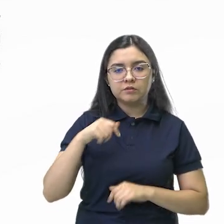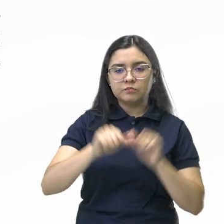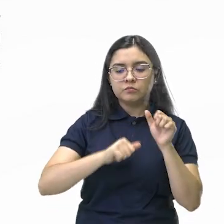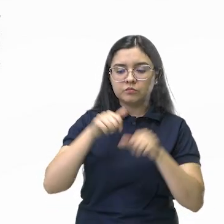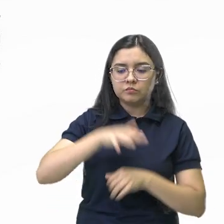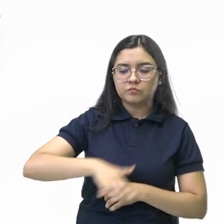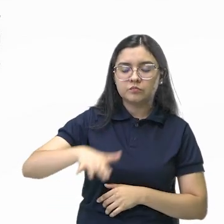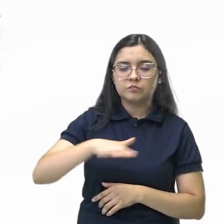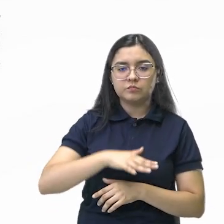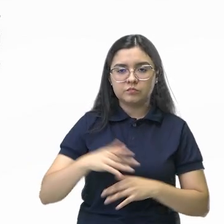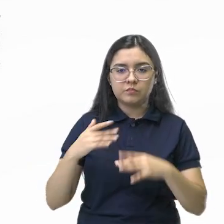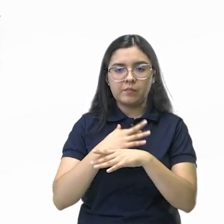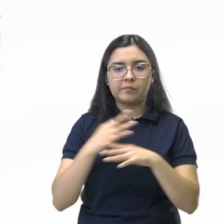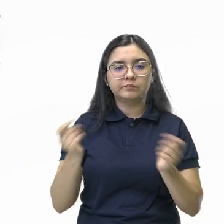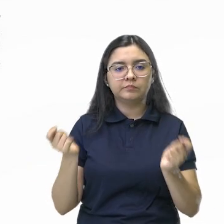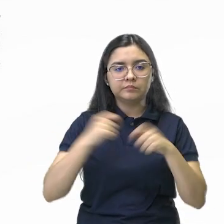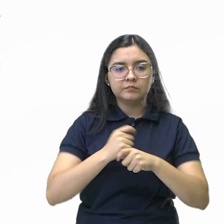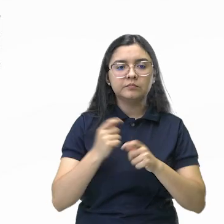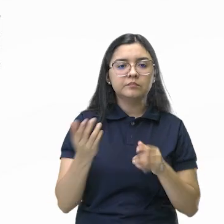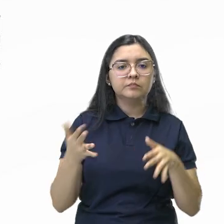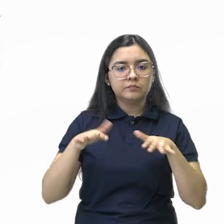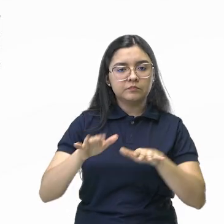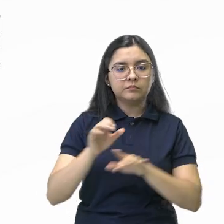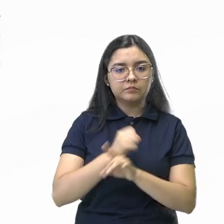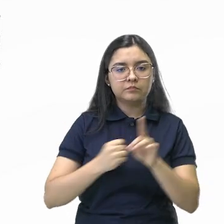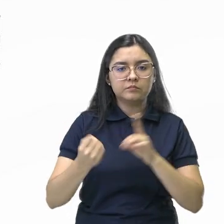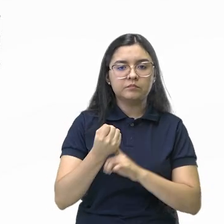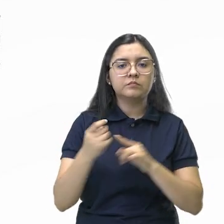espaço urbano, promoveu a inclusão social,